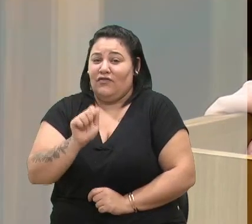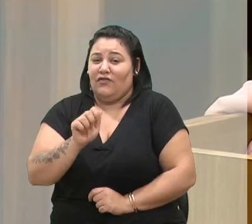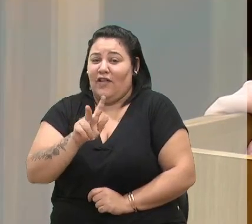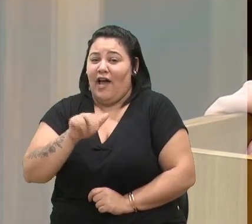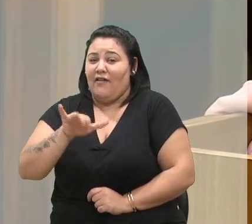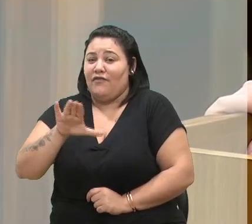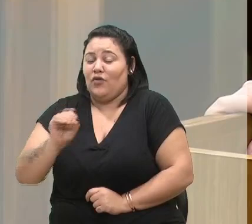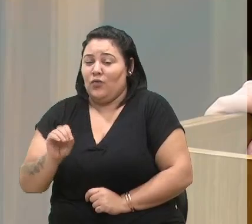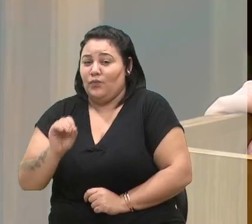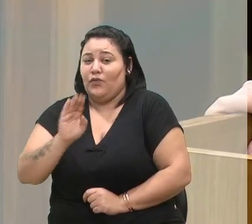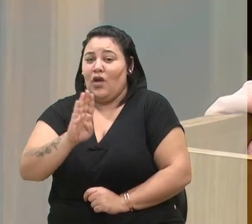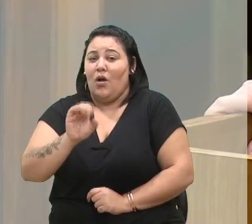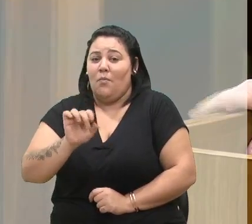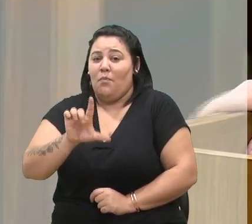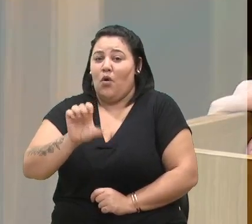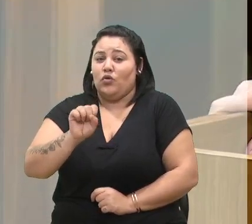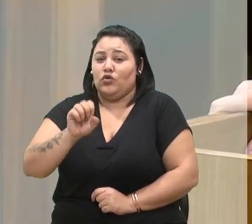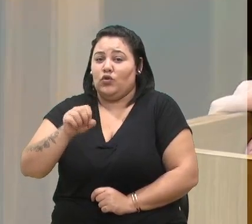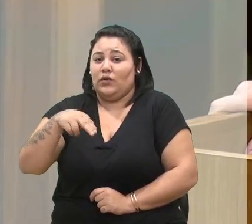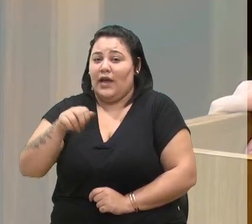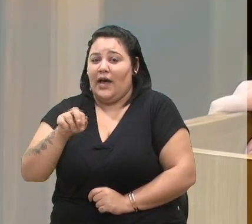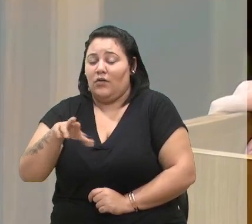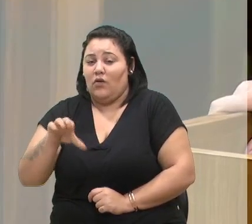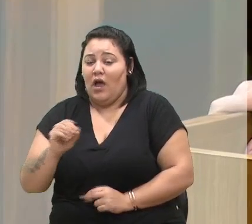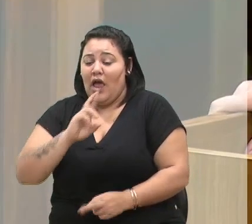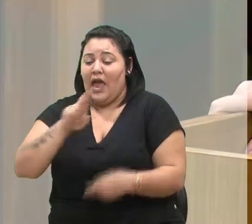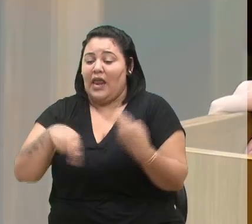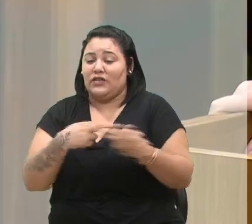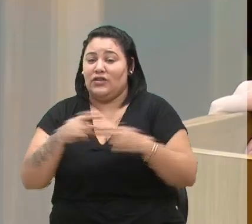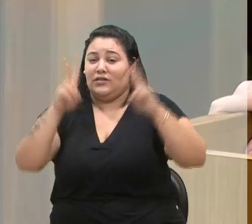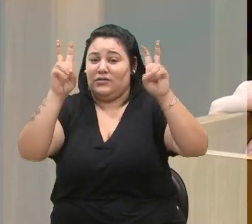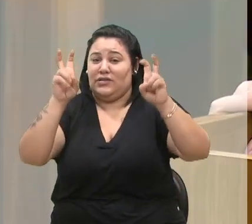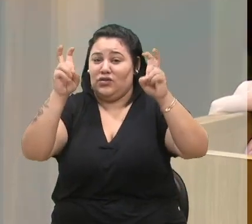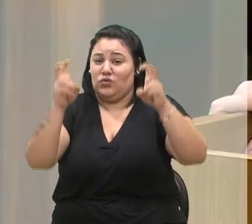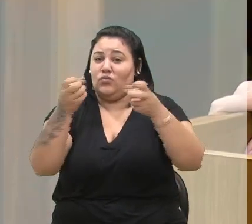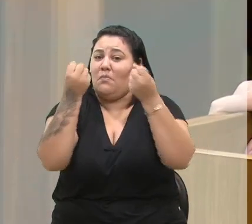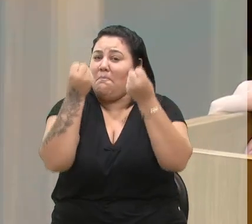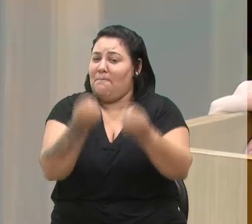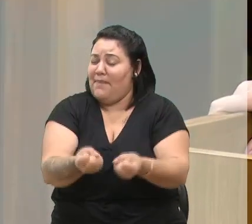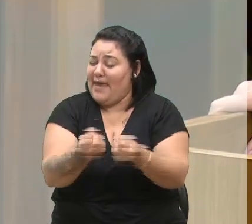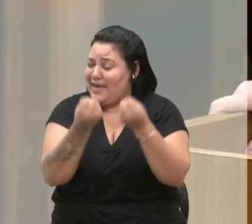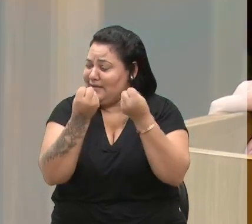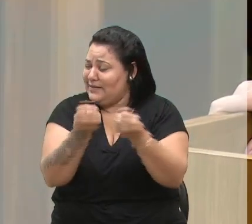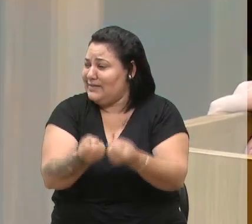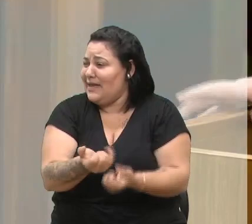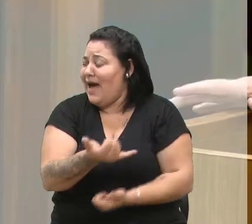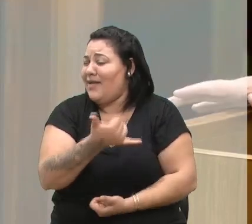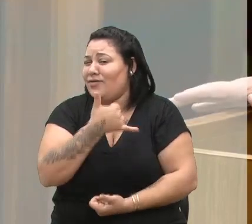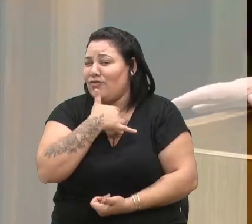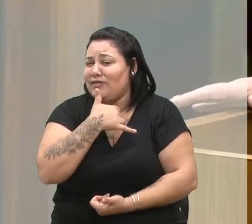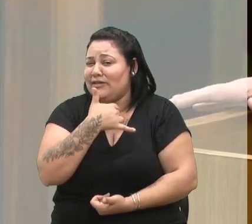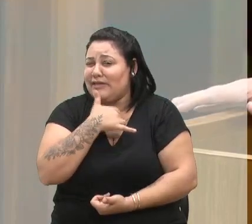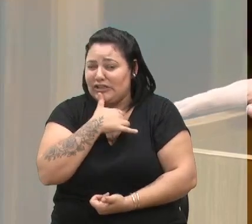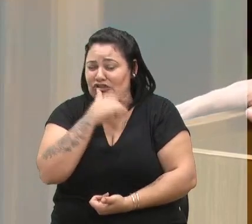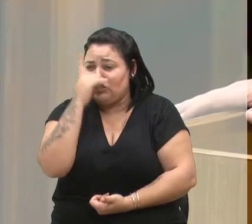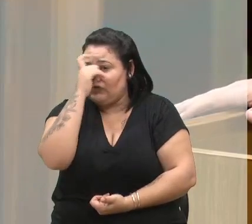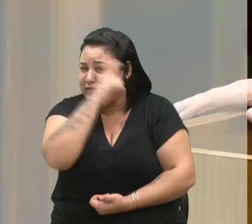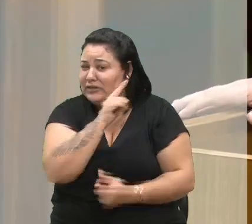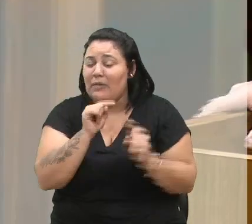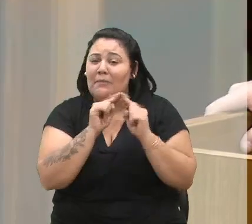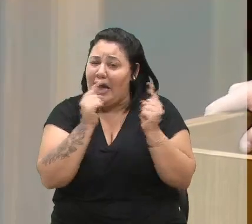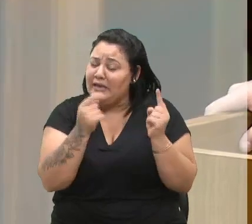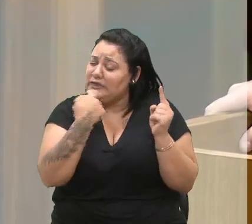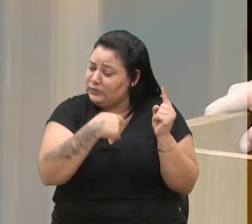com relação a esse tema, que é pesado, que é triste, mas que a gente não pode deixar passar em